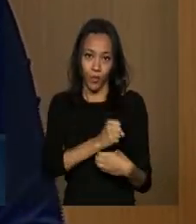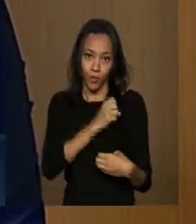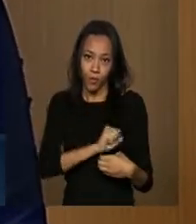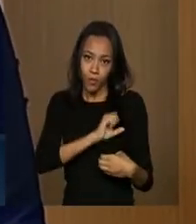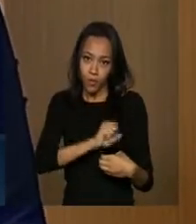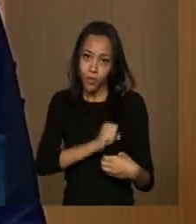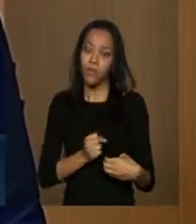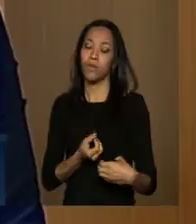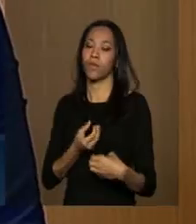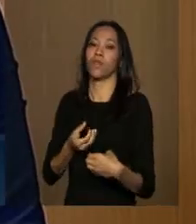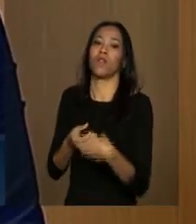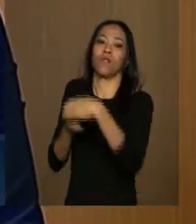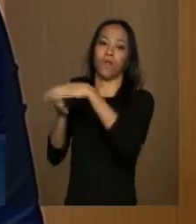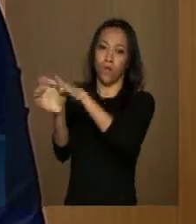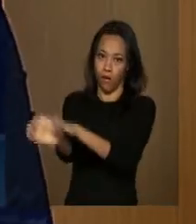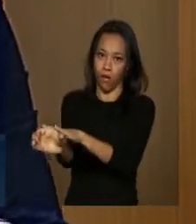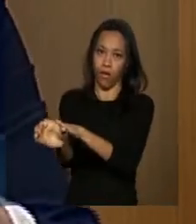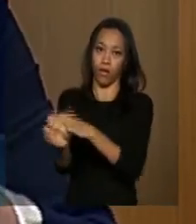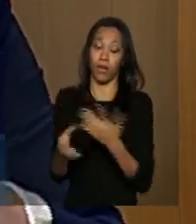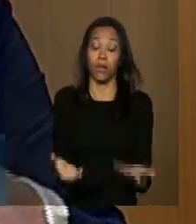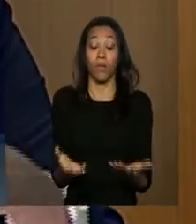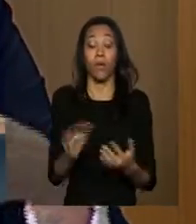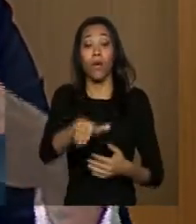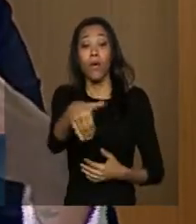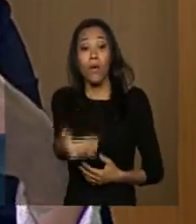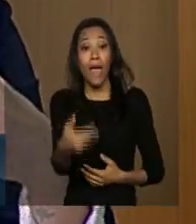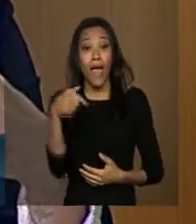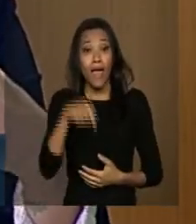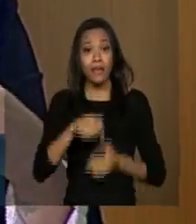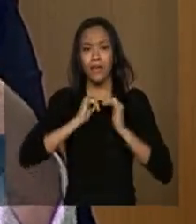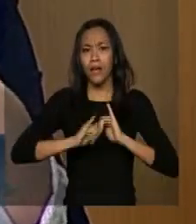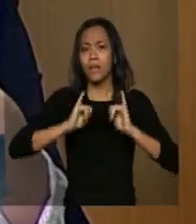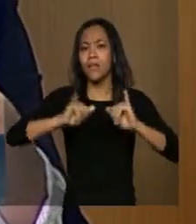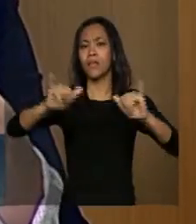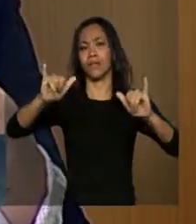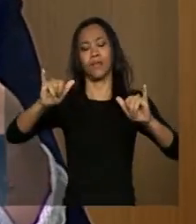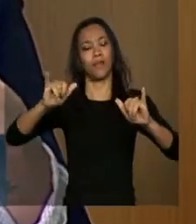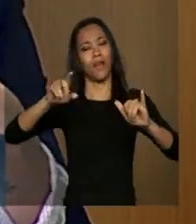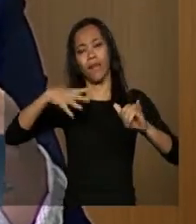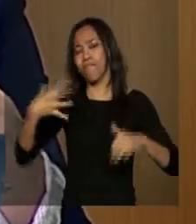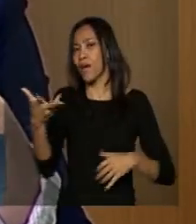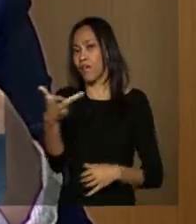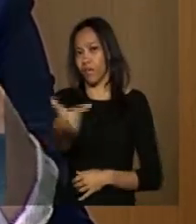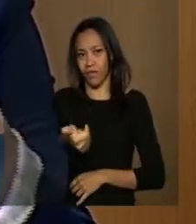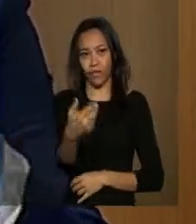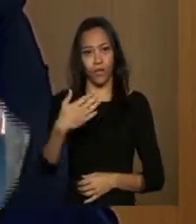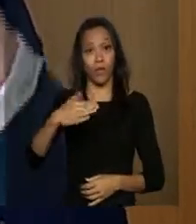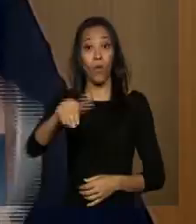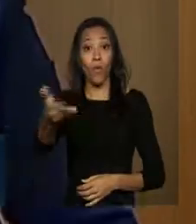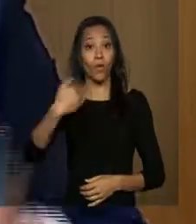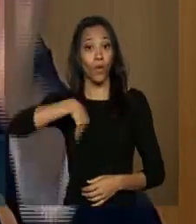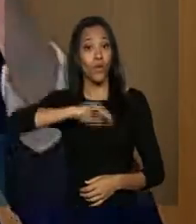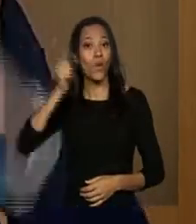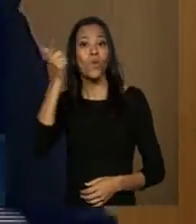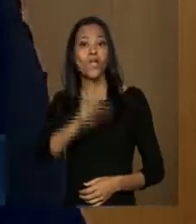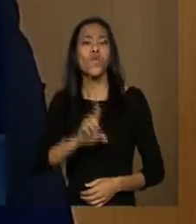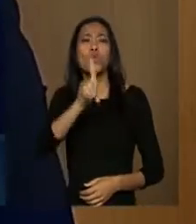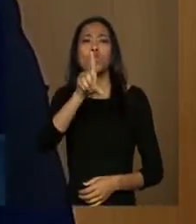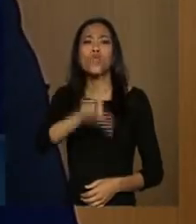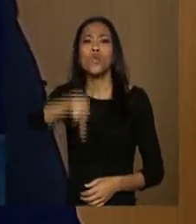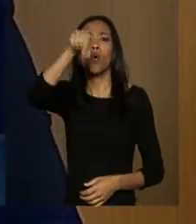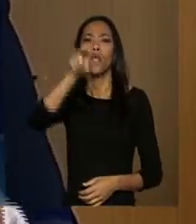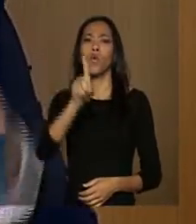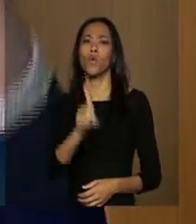dizer também que quando toda essa campanha, né, é maravilhoso que a gente consiga ter um dia